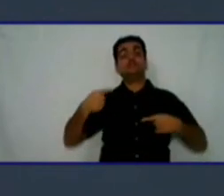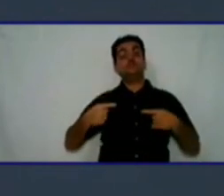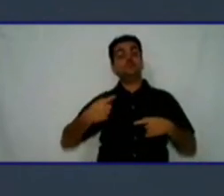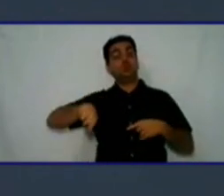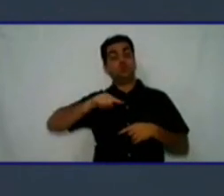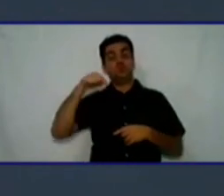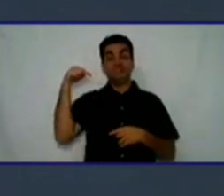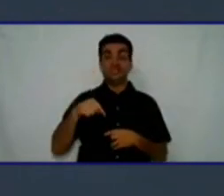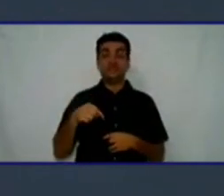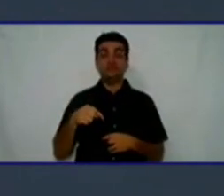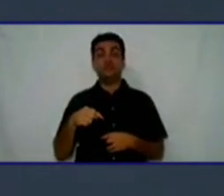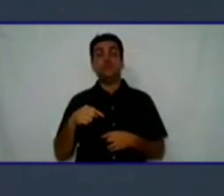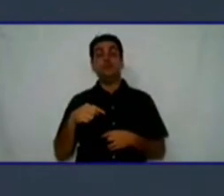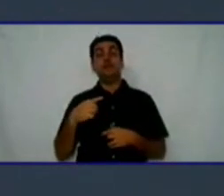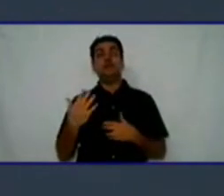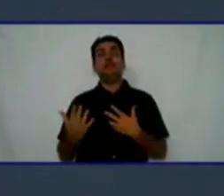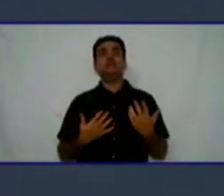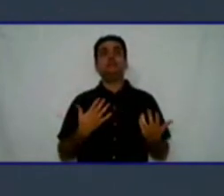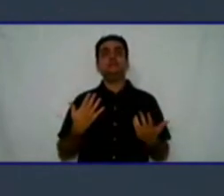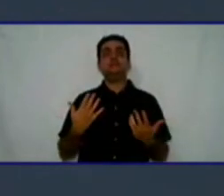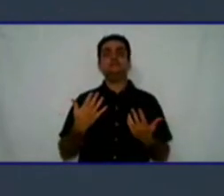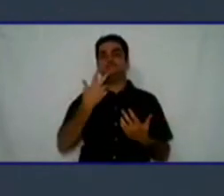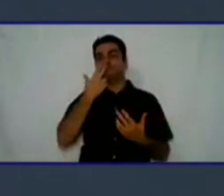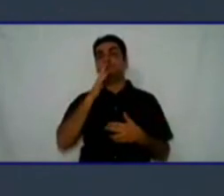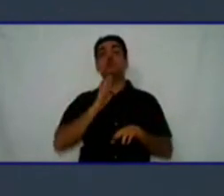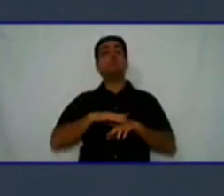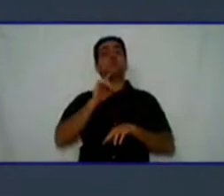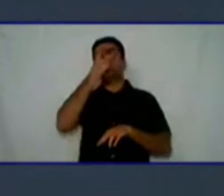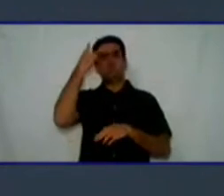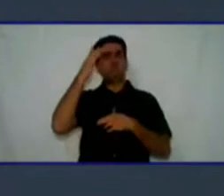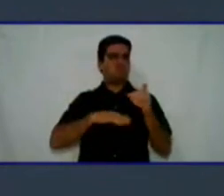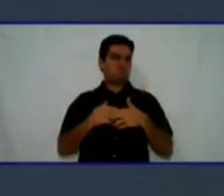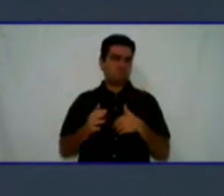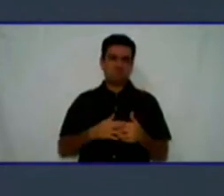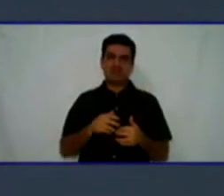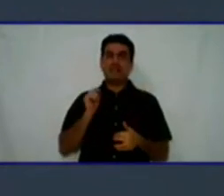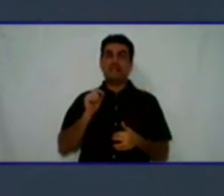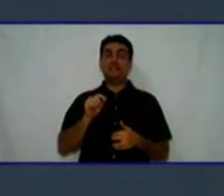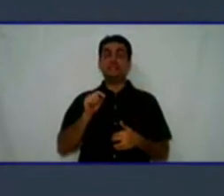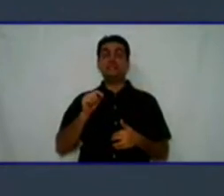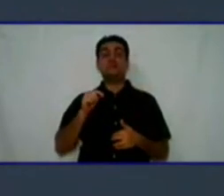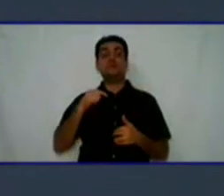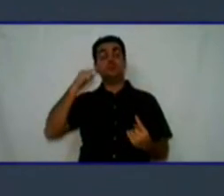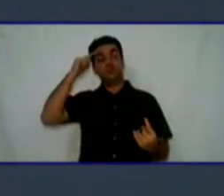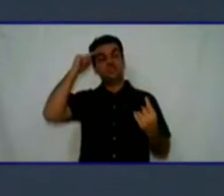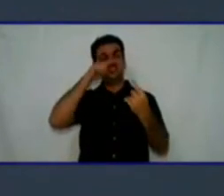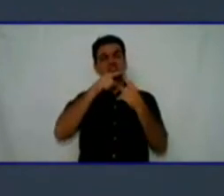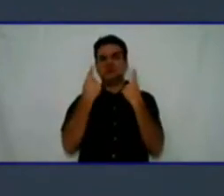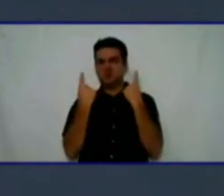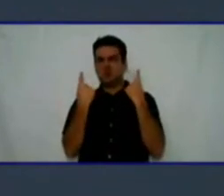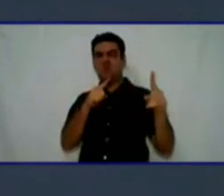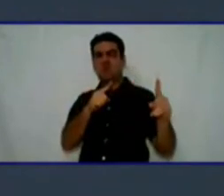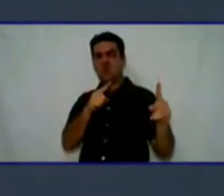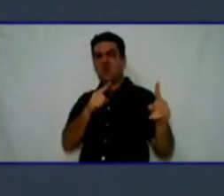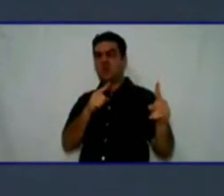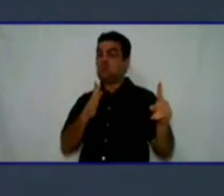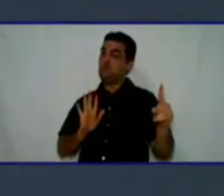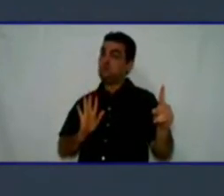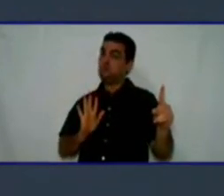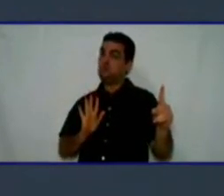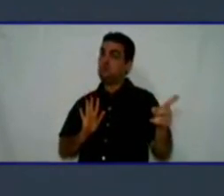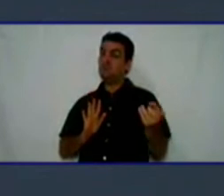nós, a designação, por quem quer que seja, de um destinatário da declaração, de um